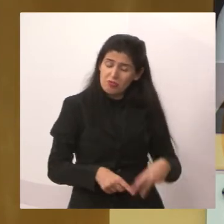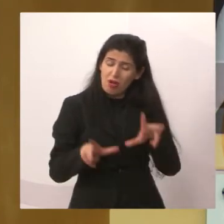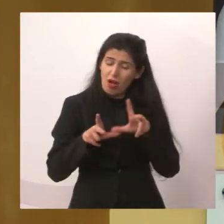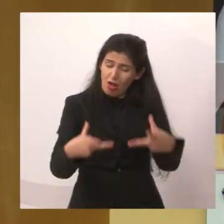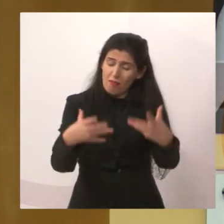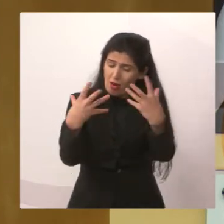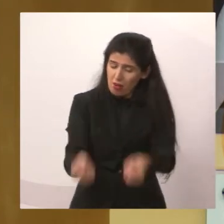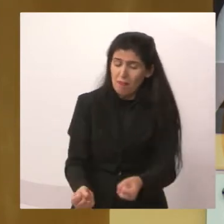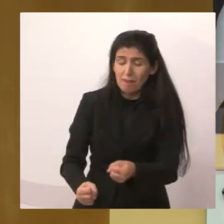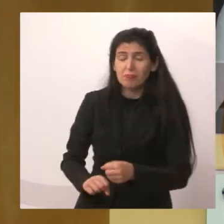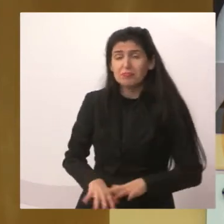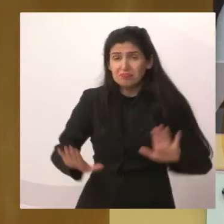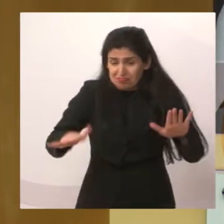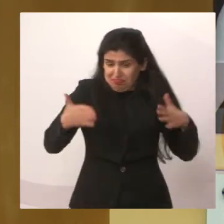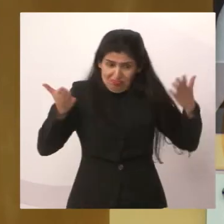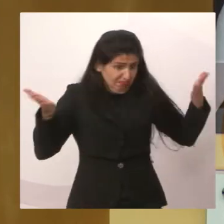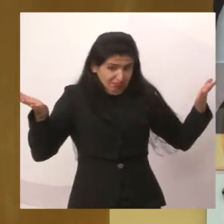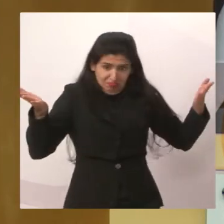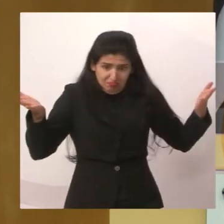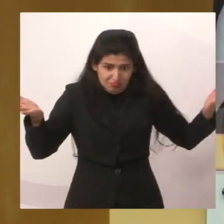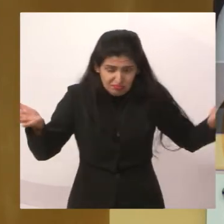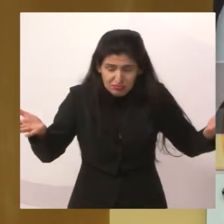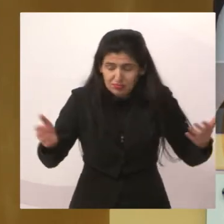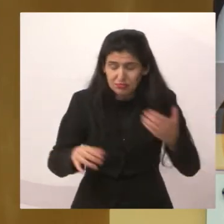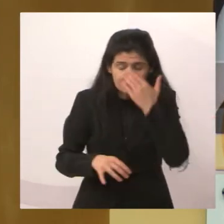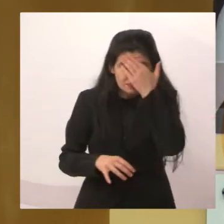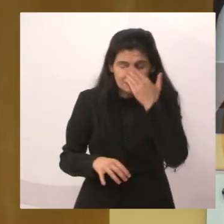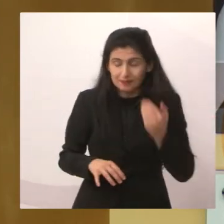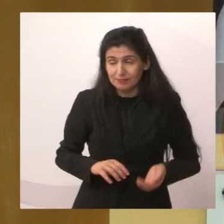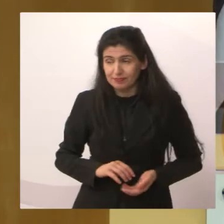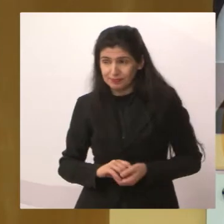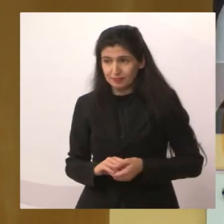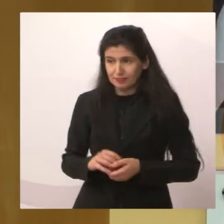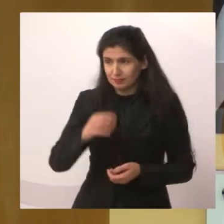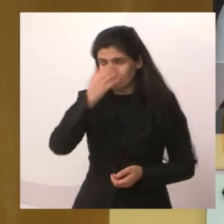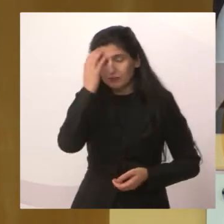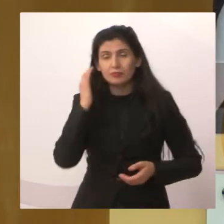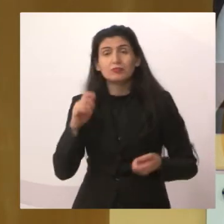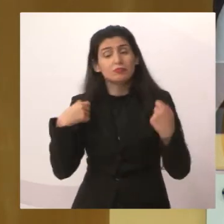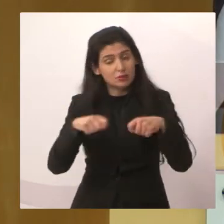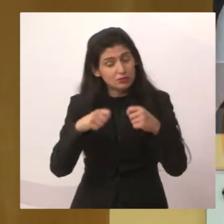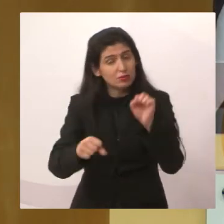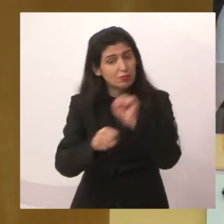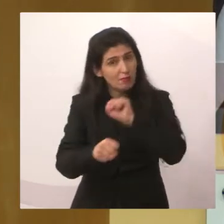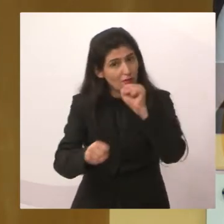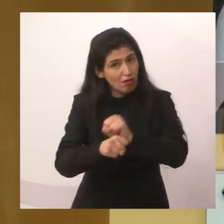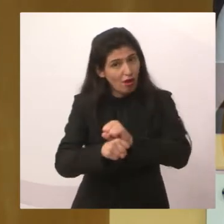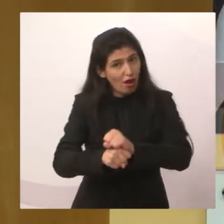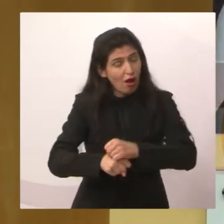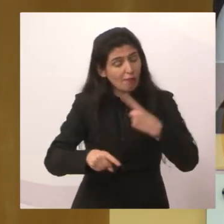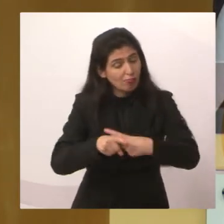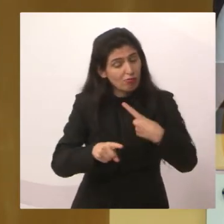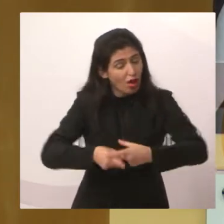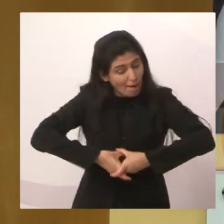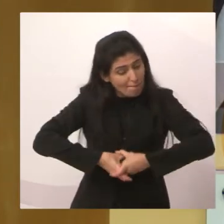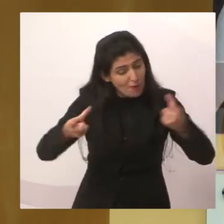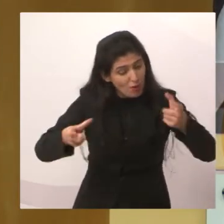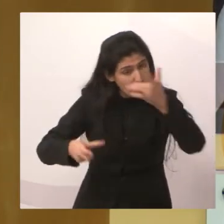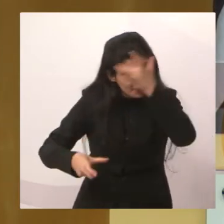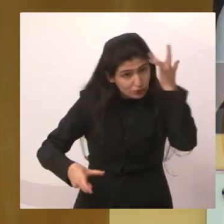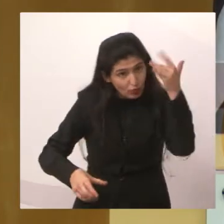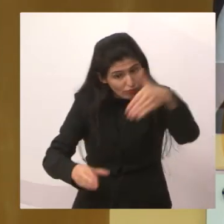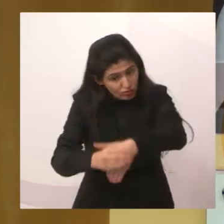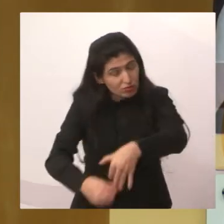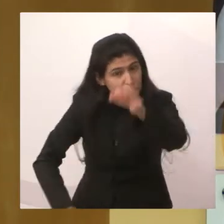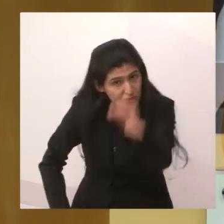contas julgadas em um momento mais favorável, ou seja, quando tivesse a maioria na Câmara, para